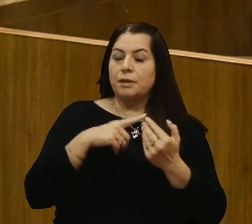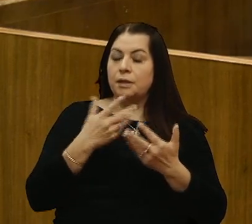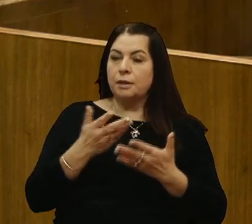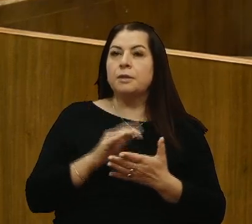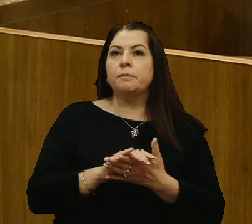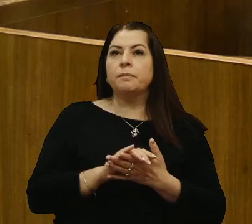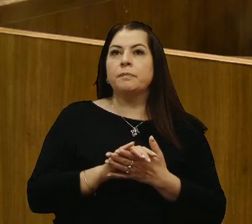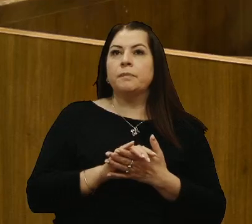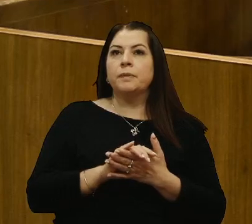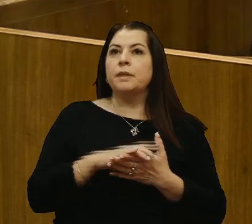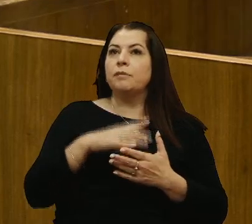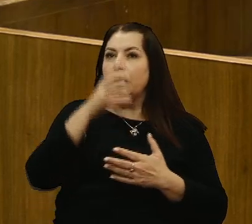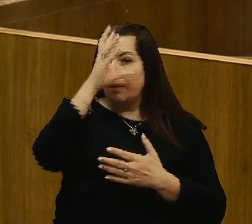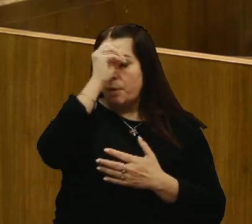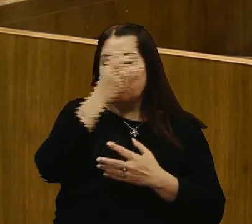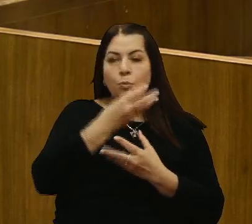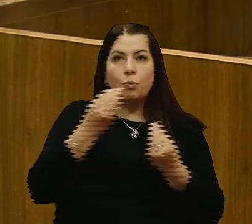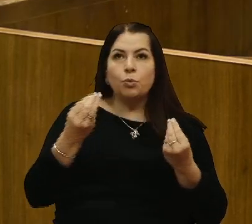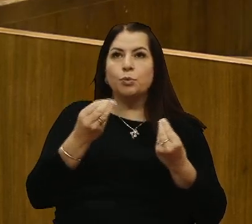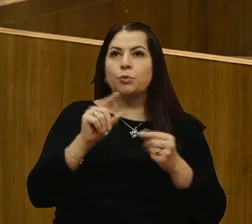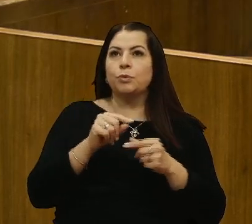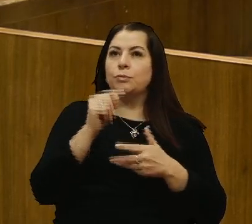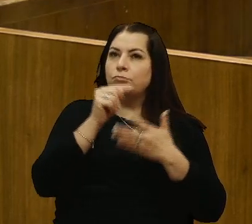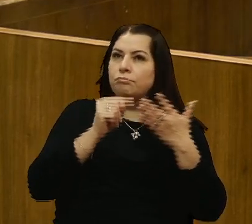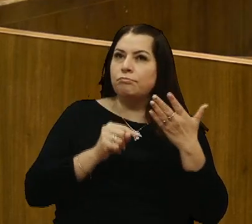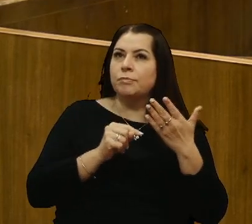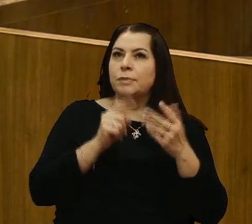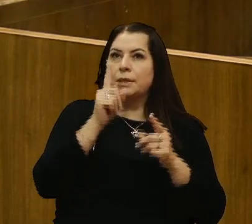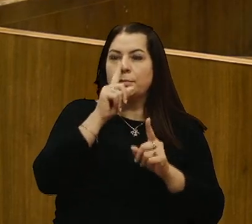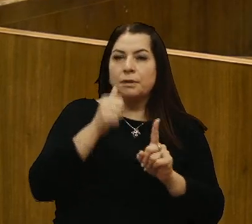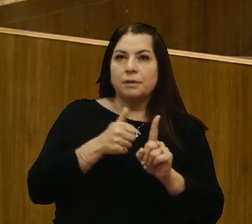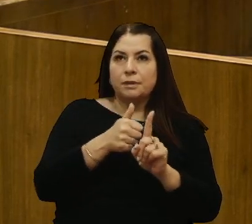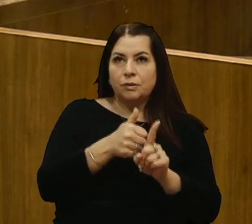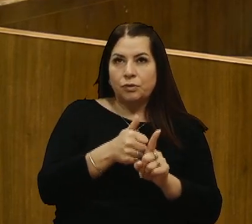casos e a gente vai aprendendo muito com a questão das